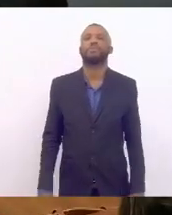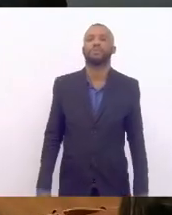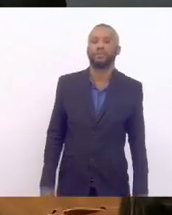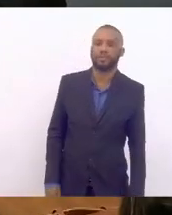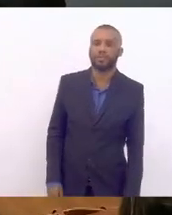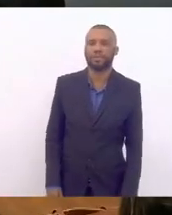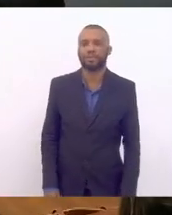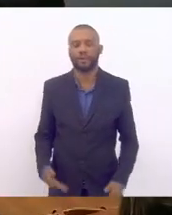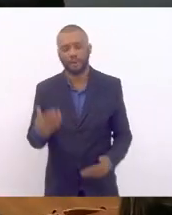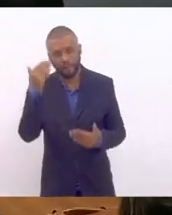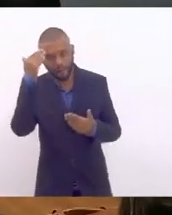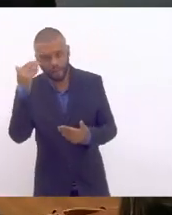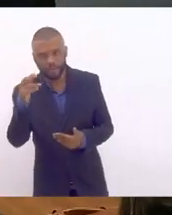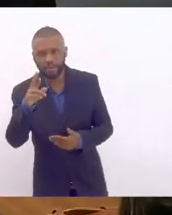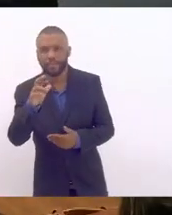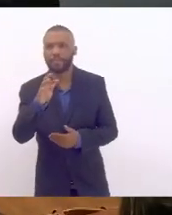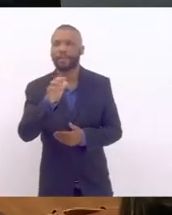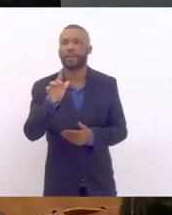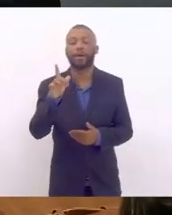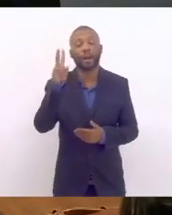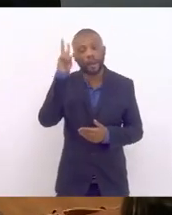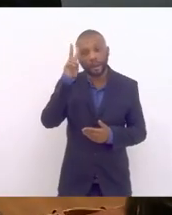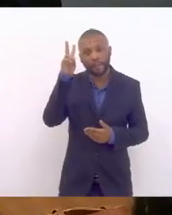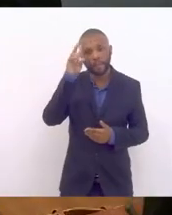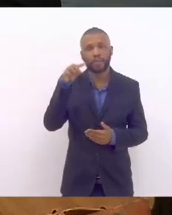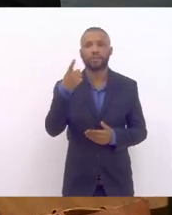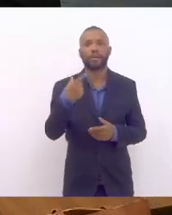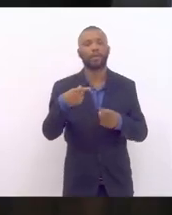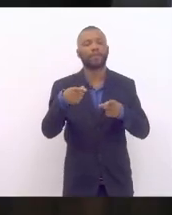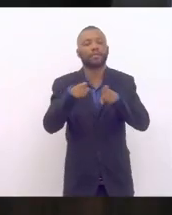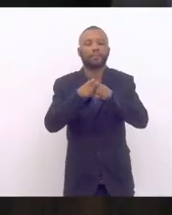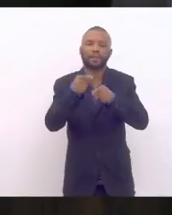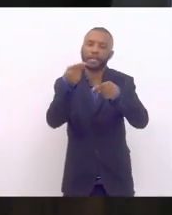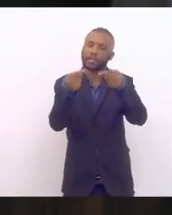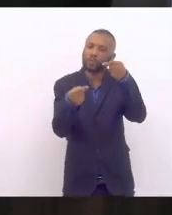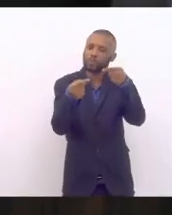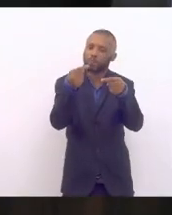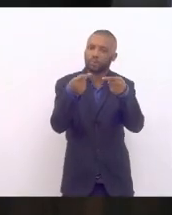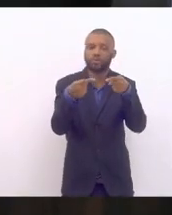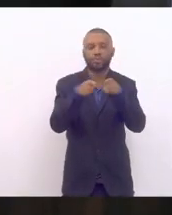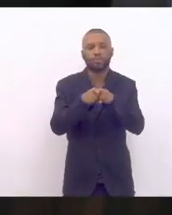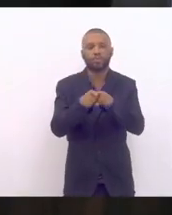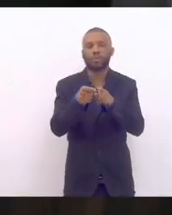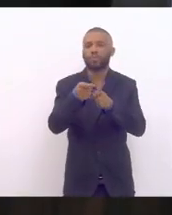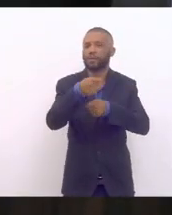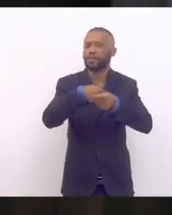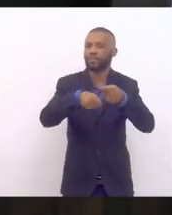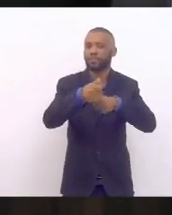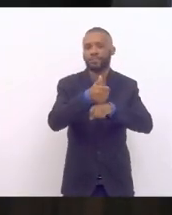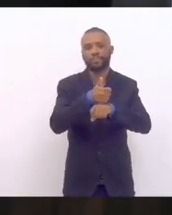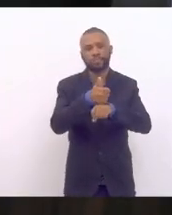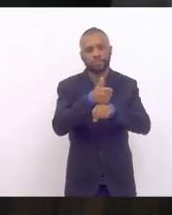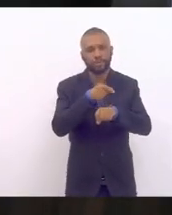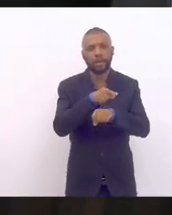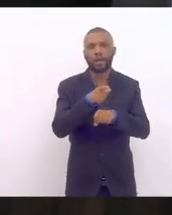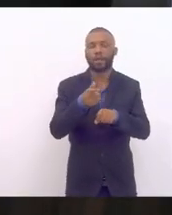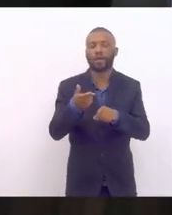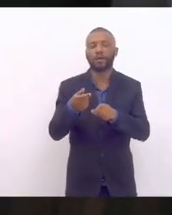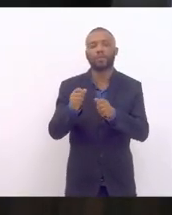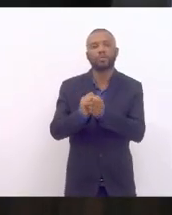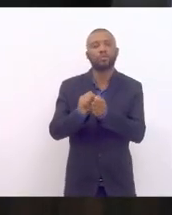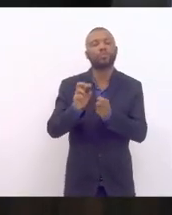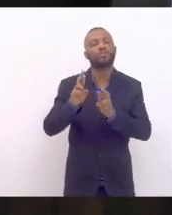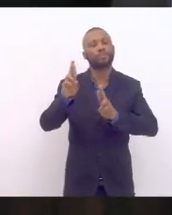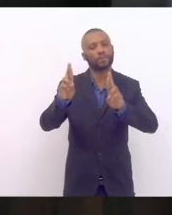obrigado Rafael Lembrando que a gente tem feito também uma discussão os economistas com as leitoras